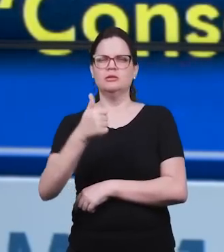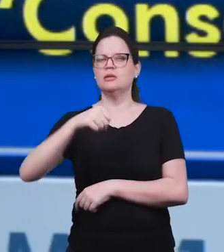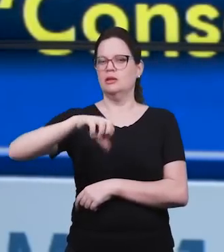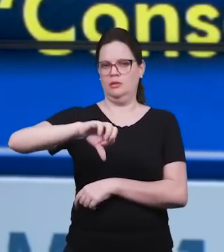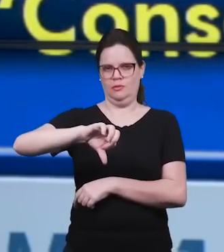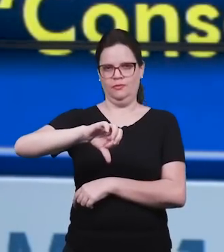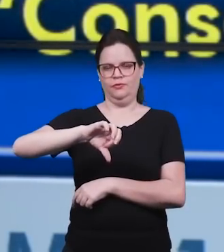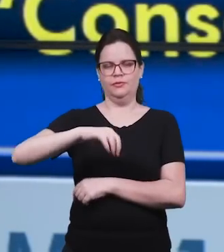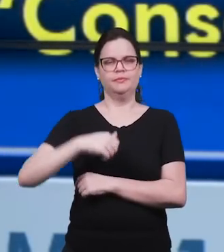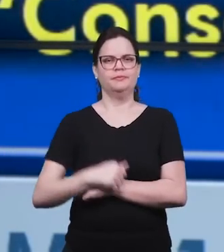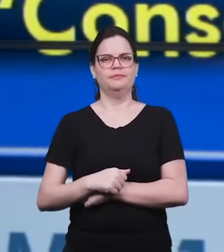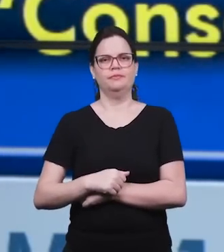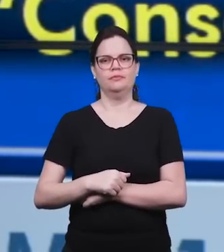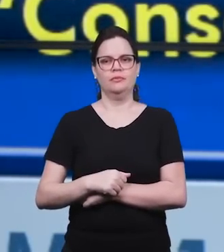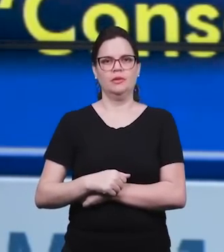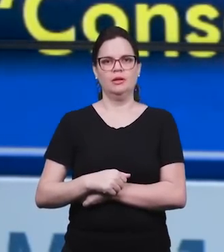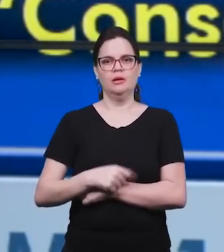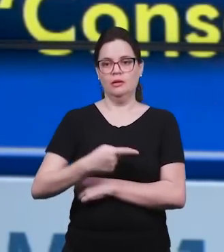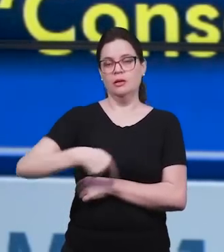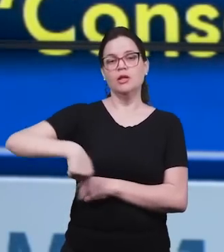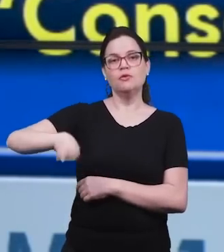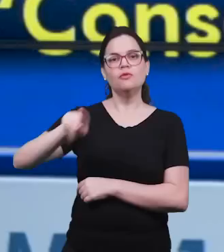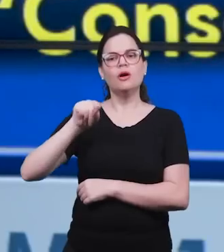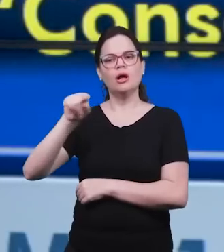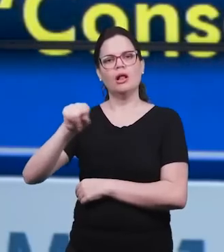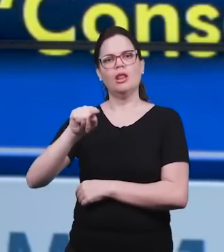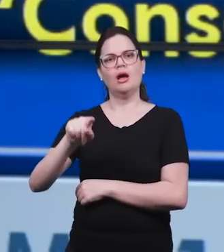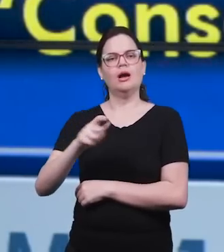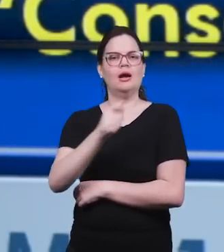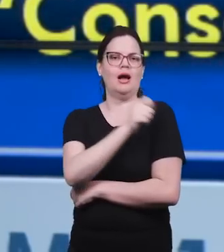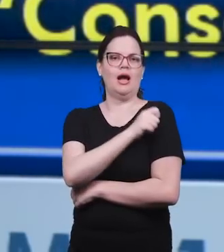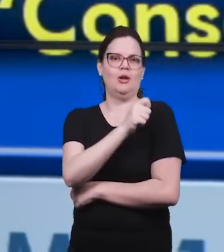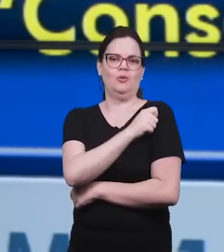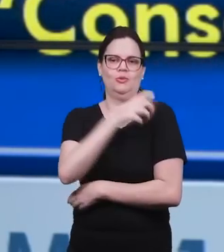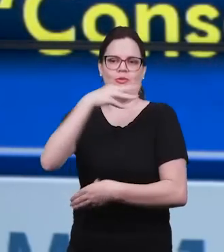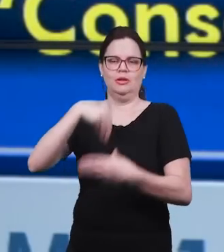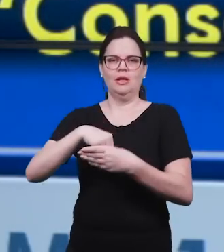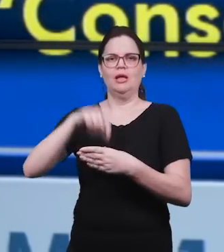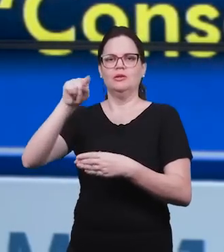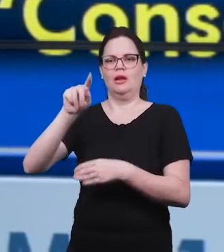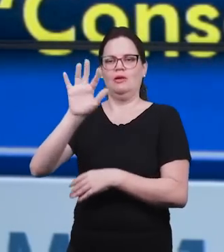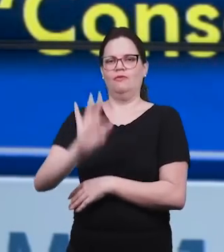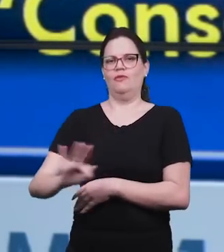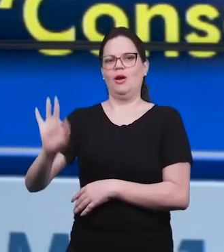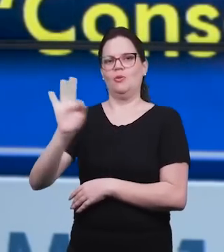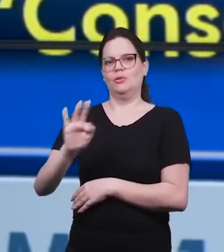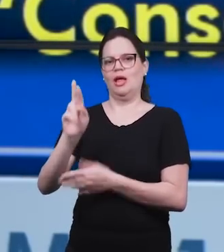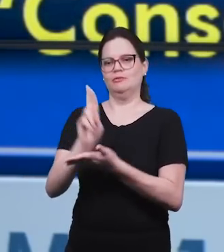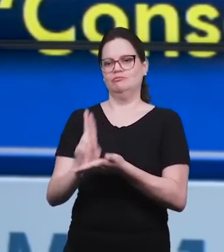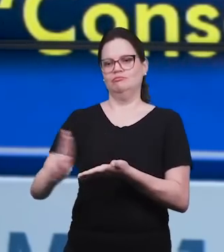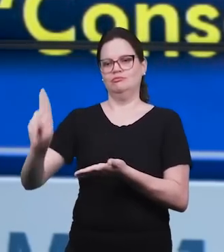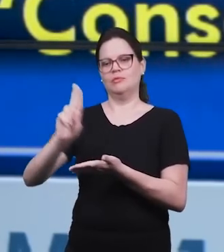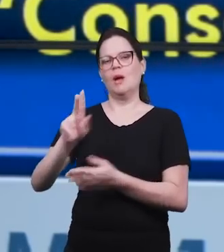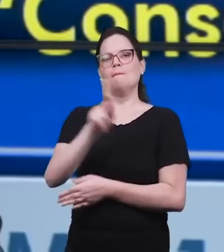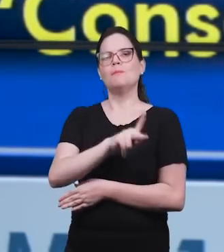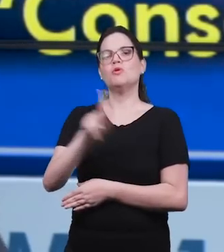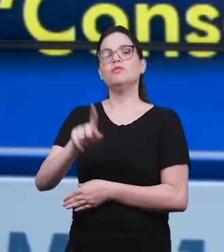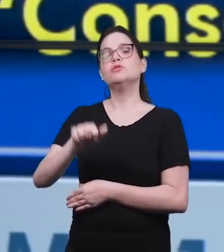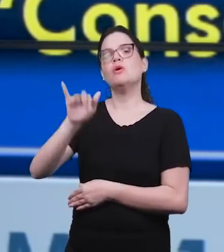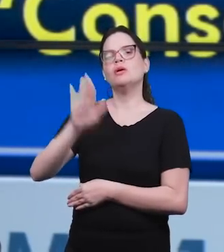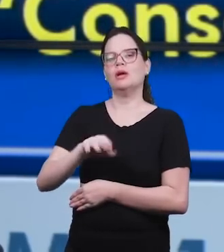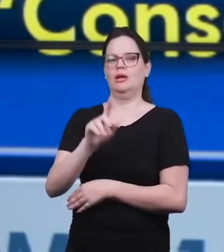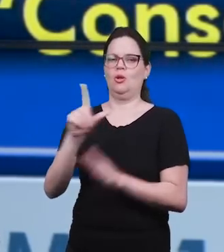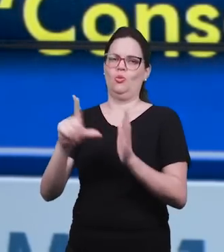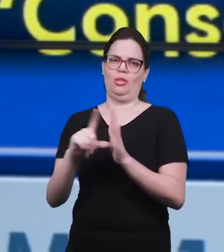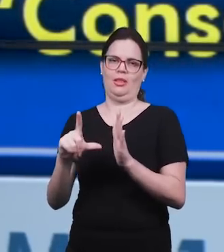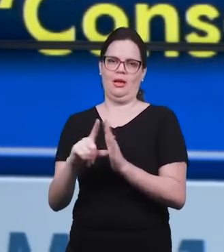1519, ele foi aluno de Lutero, na universidade. Então, ali